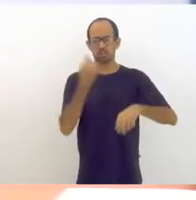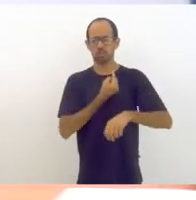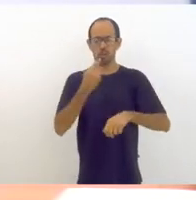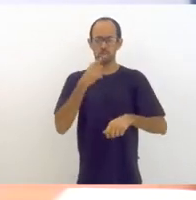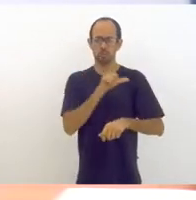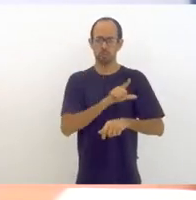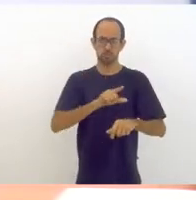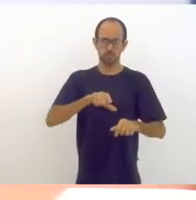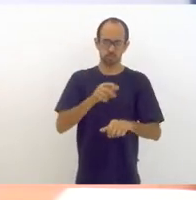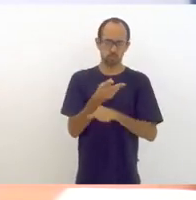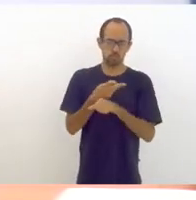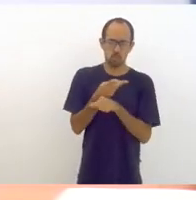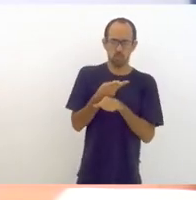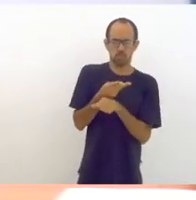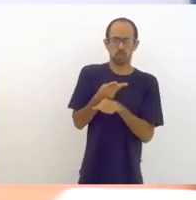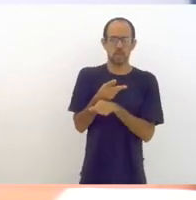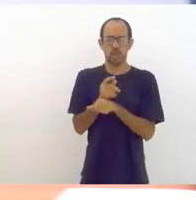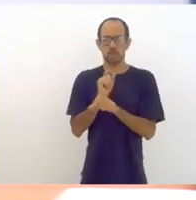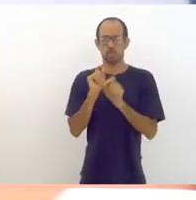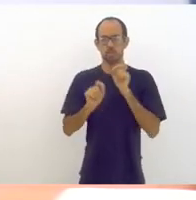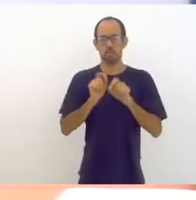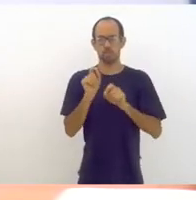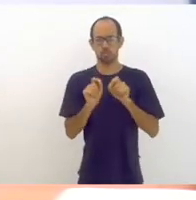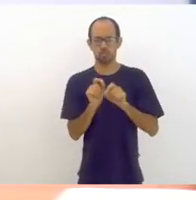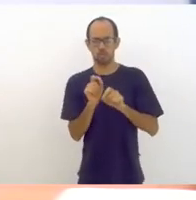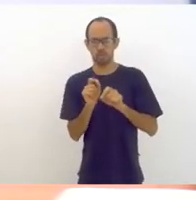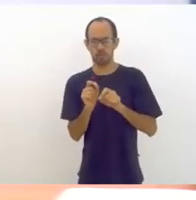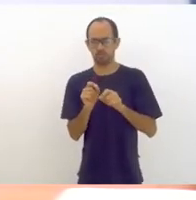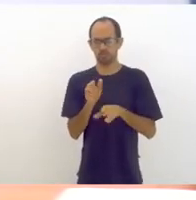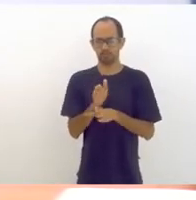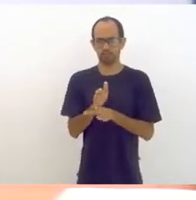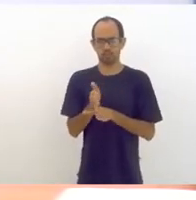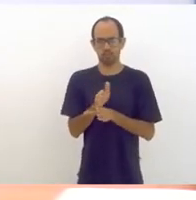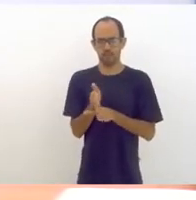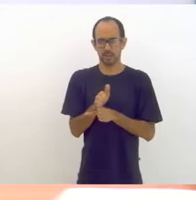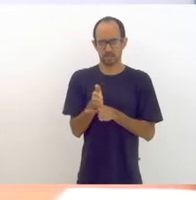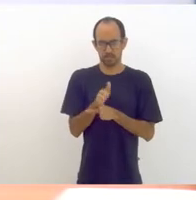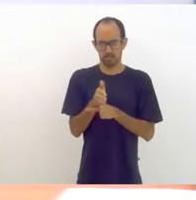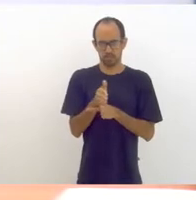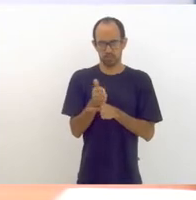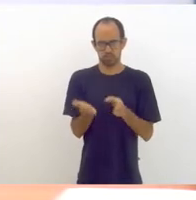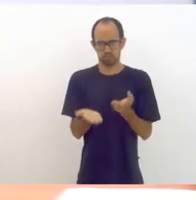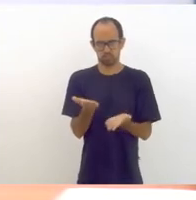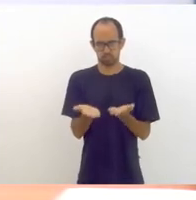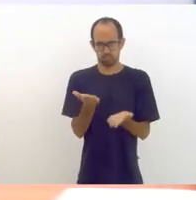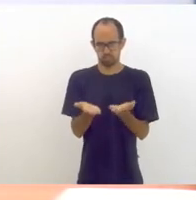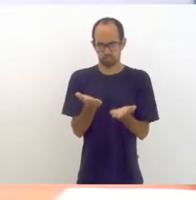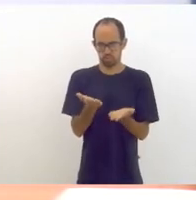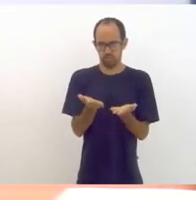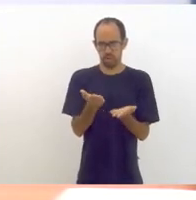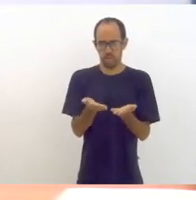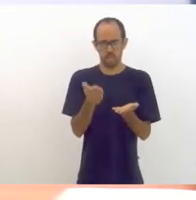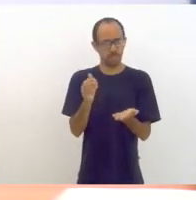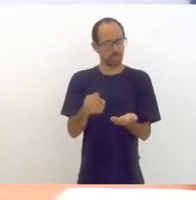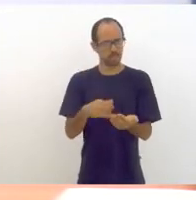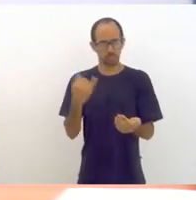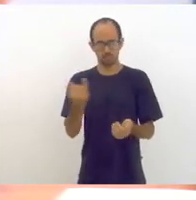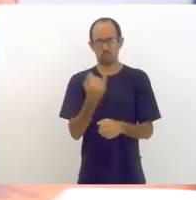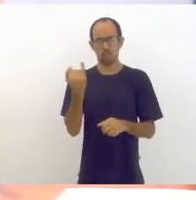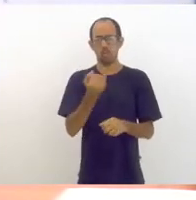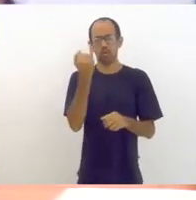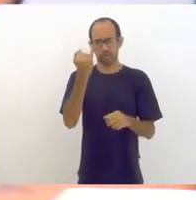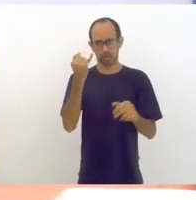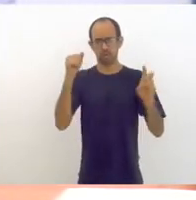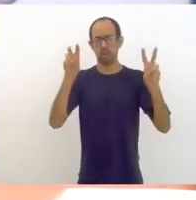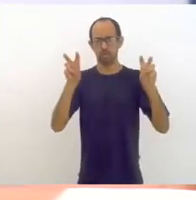como sempre buscamos, né, o equilíbrio, né, entre essas vertentes tão fundamentais, que é, num